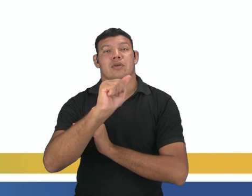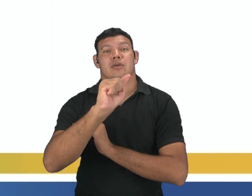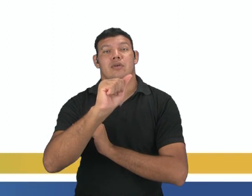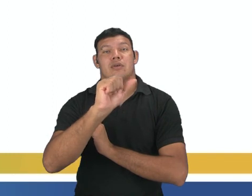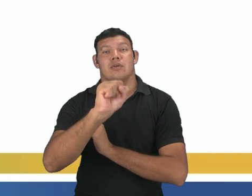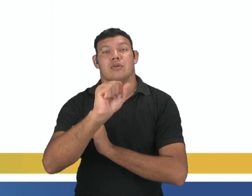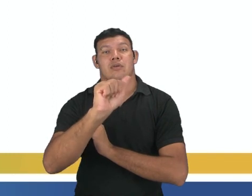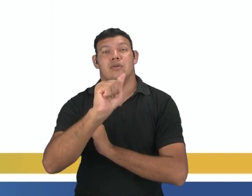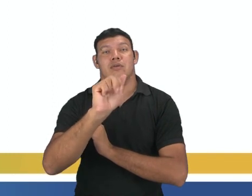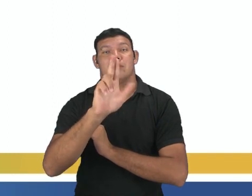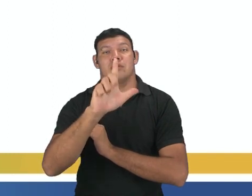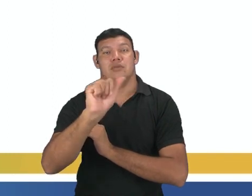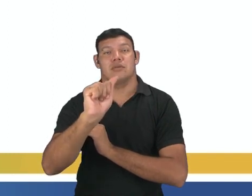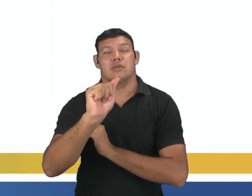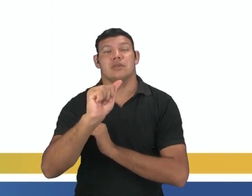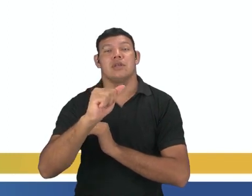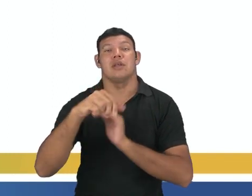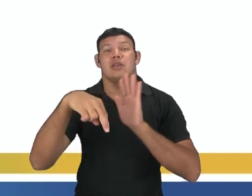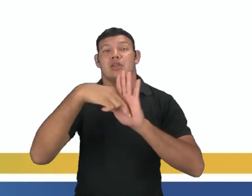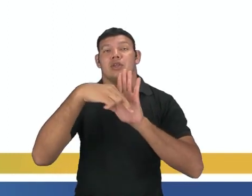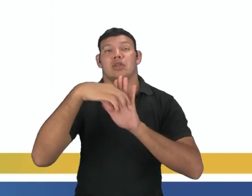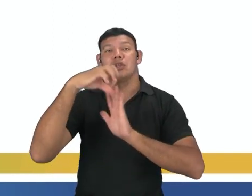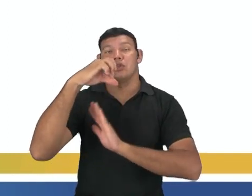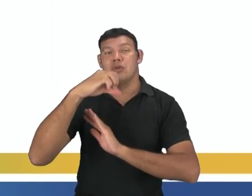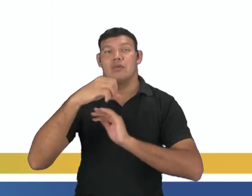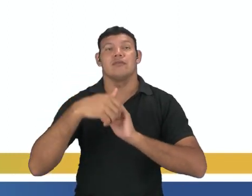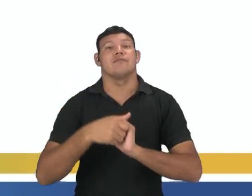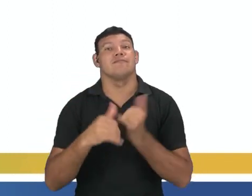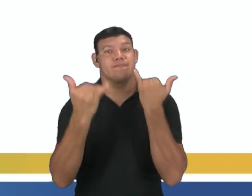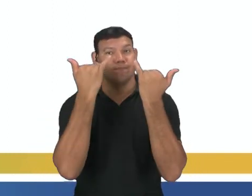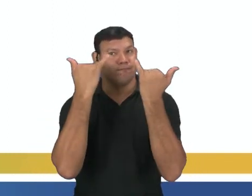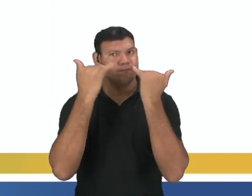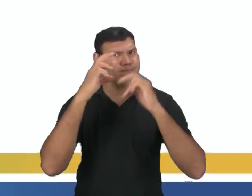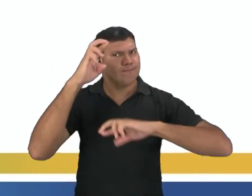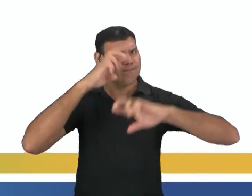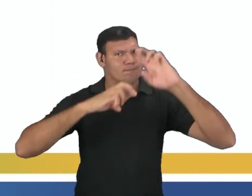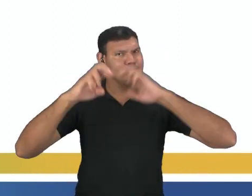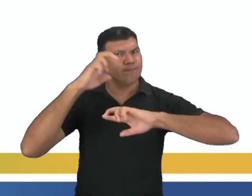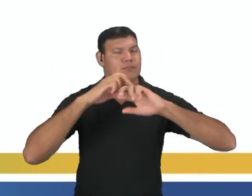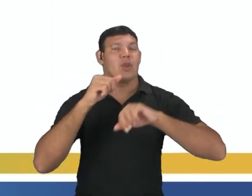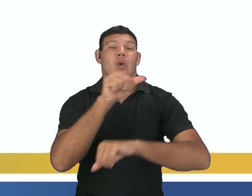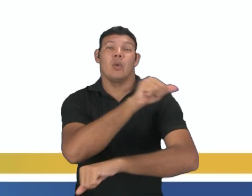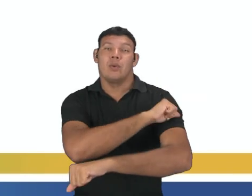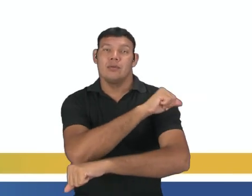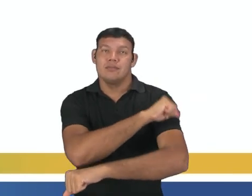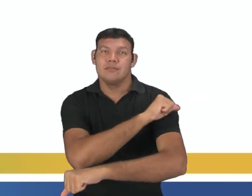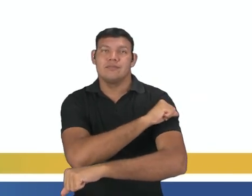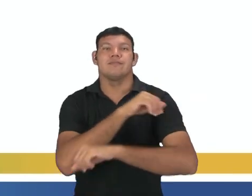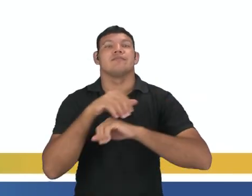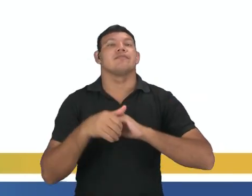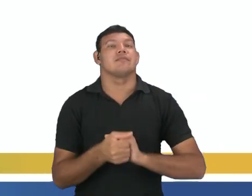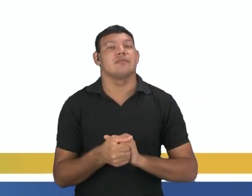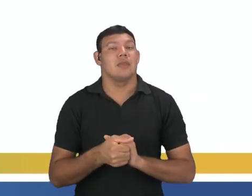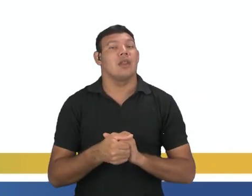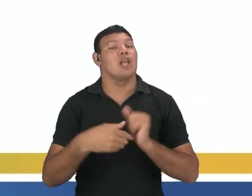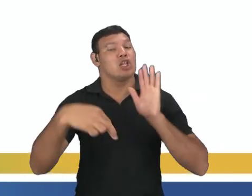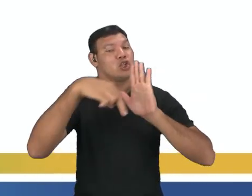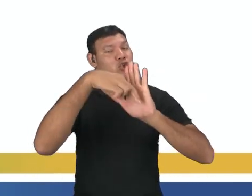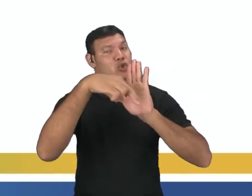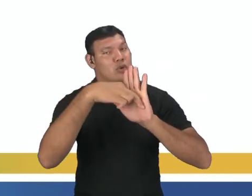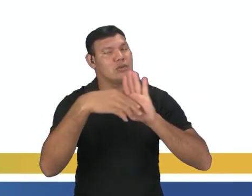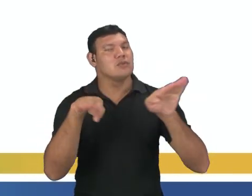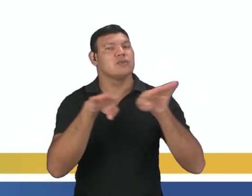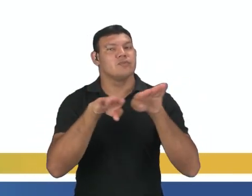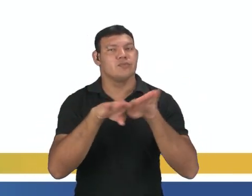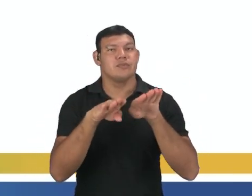8, um com 7 e o outro com 6. Todas as informações nós observamos, né? Os alunos e aqui